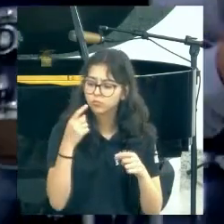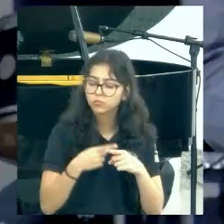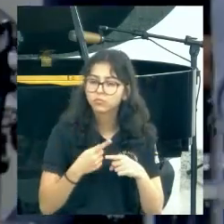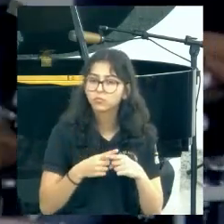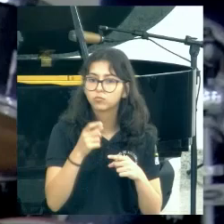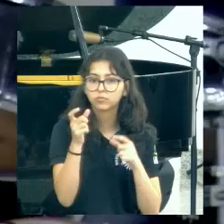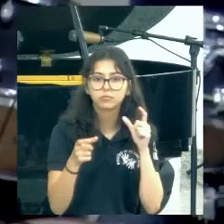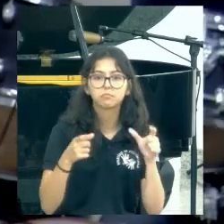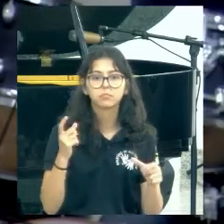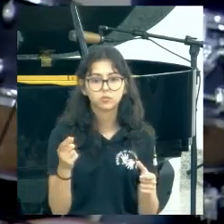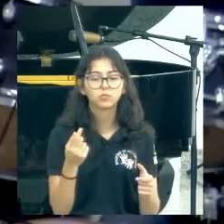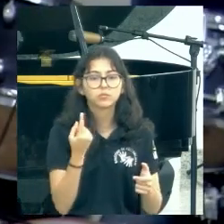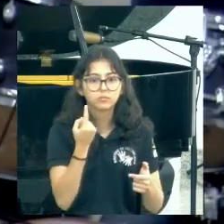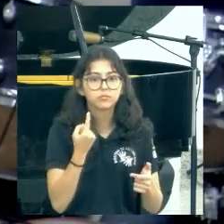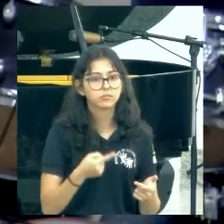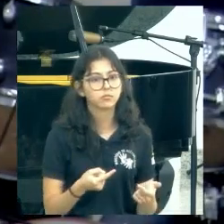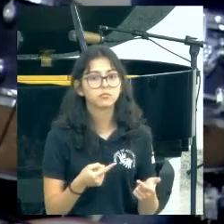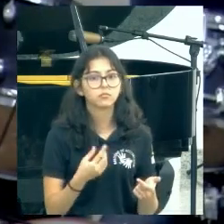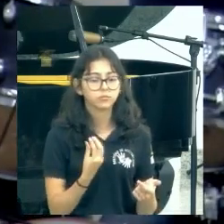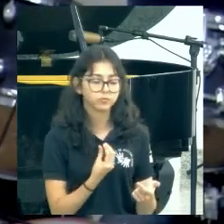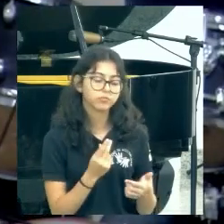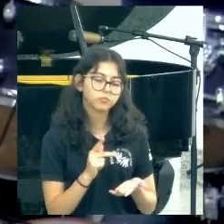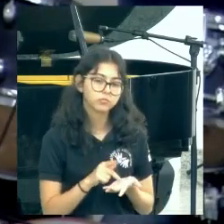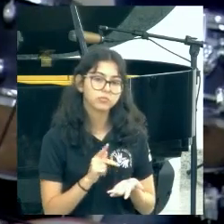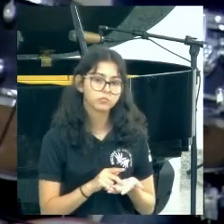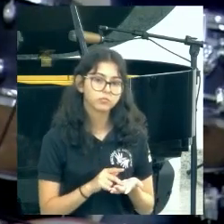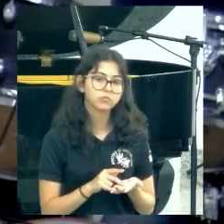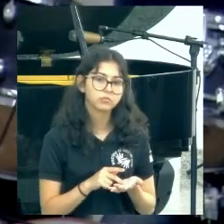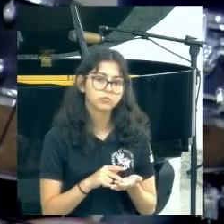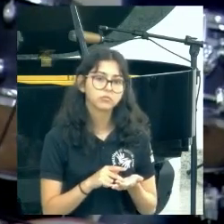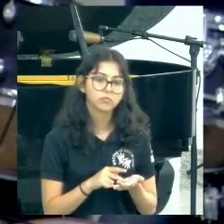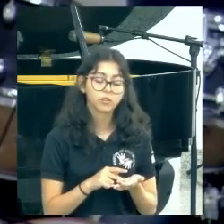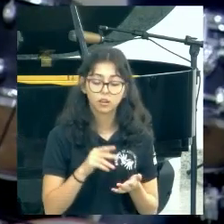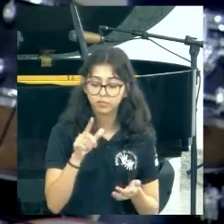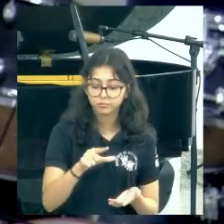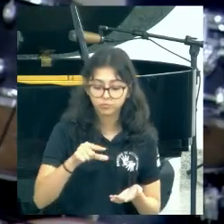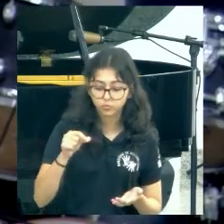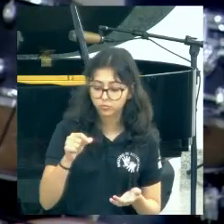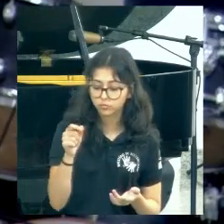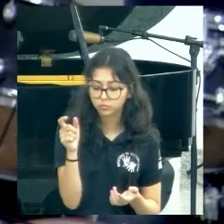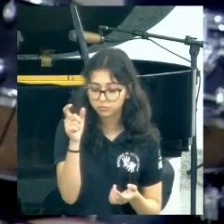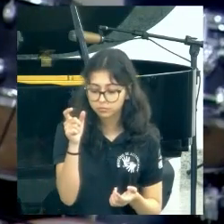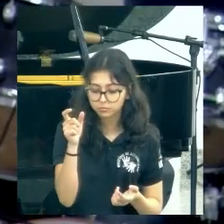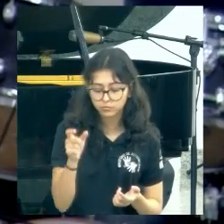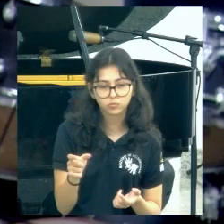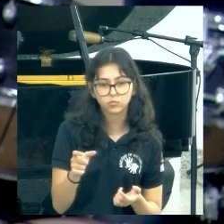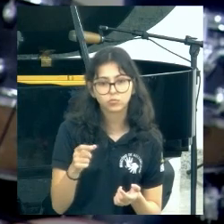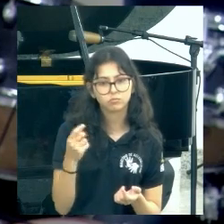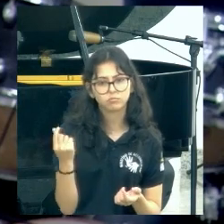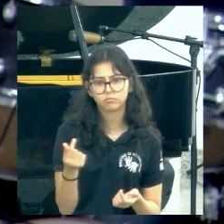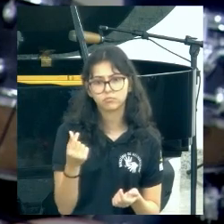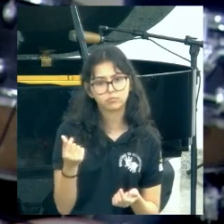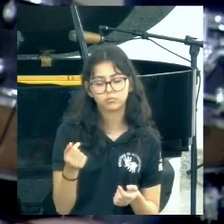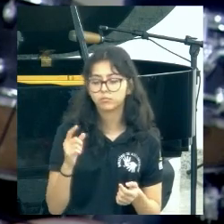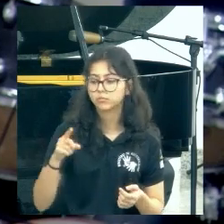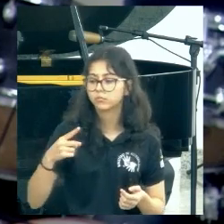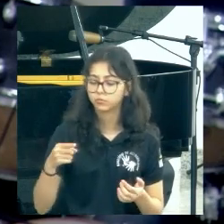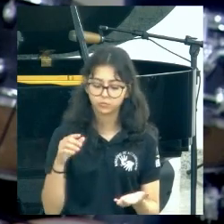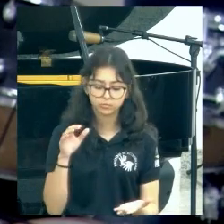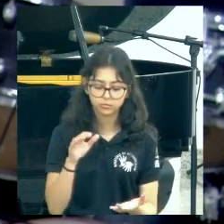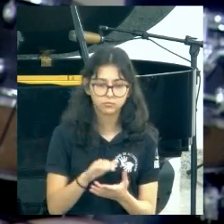fazer escolhas em função de uma estabilidade financeira que poderão ter depois de casados.